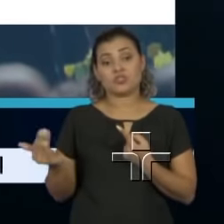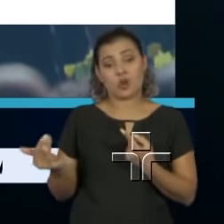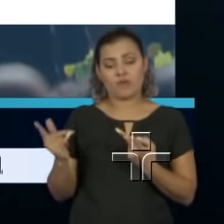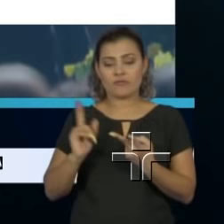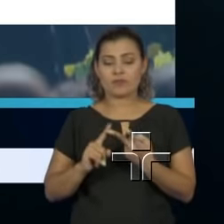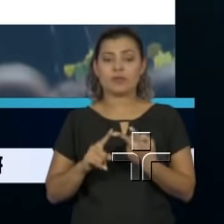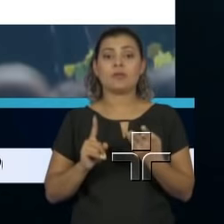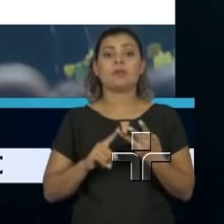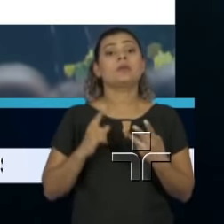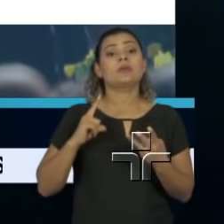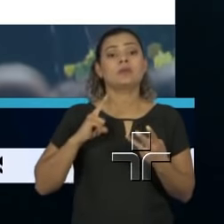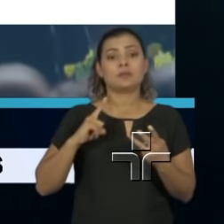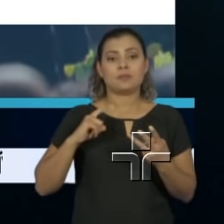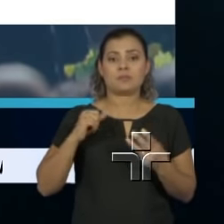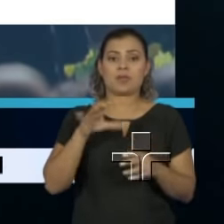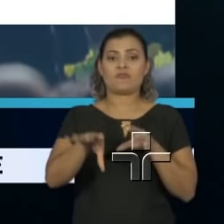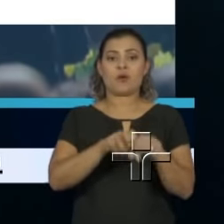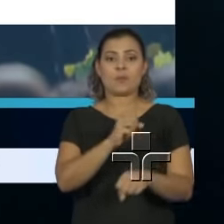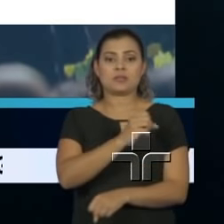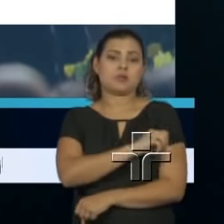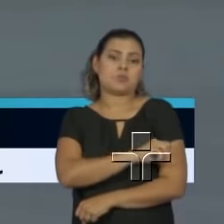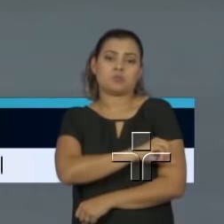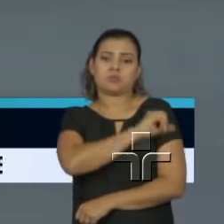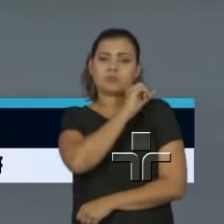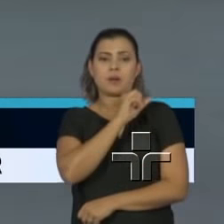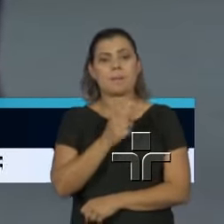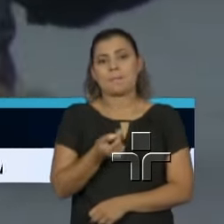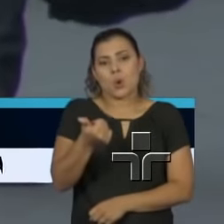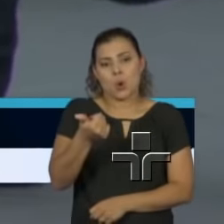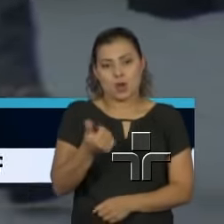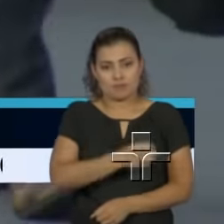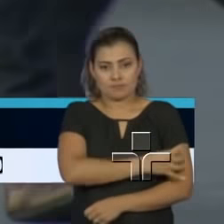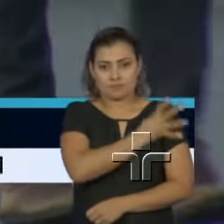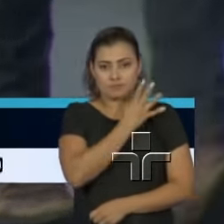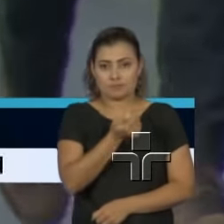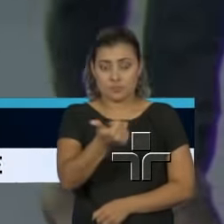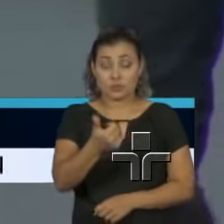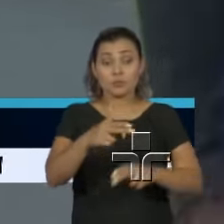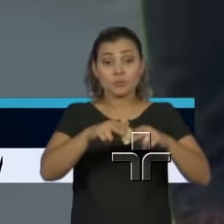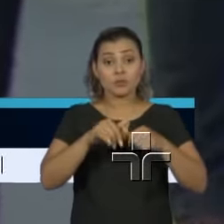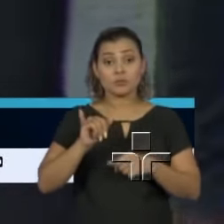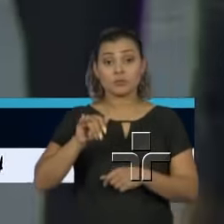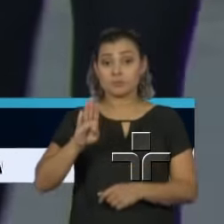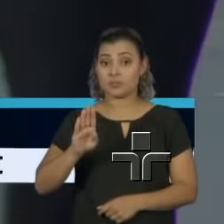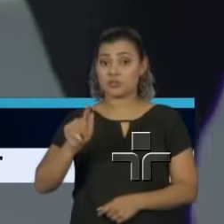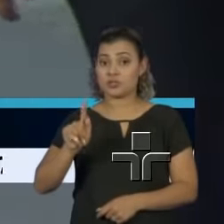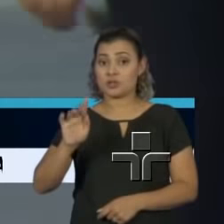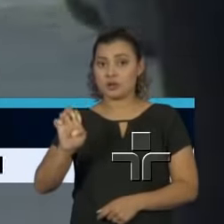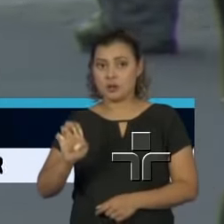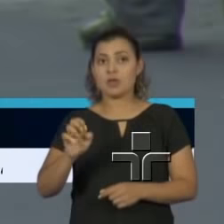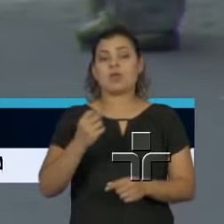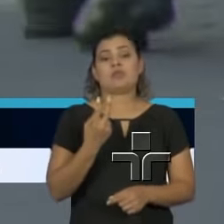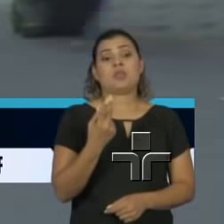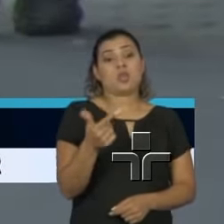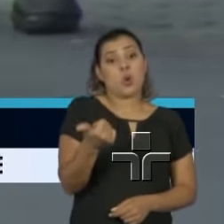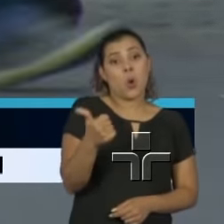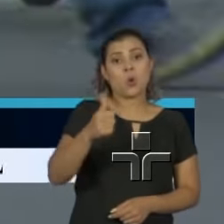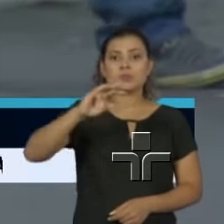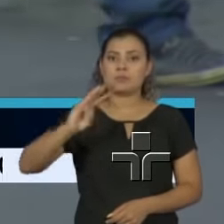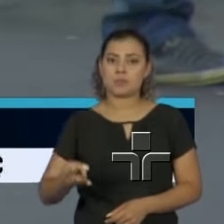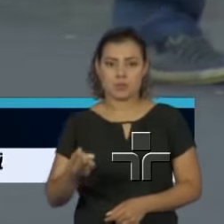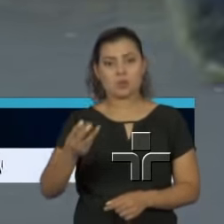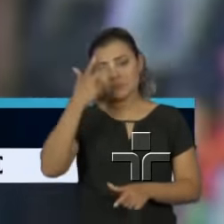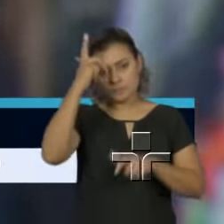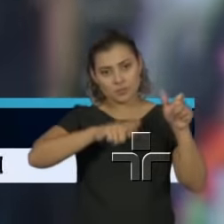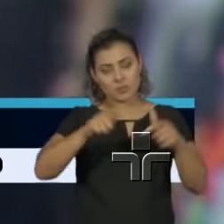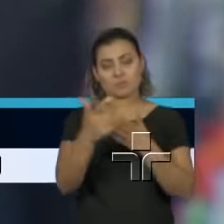e os que têm menor escolaridade. Segundo o último levantamento do IBGE, são quase 12 milhões de desempregados no Brasil.